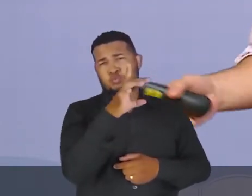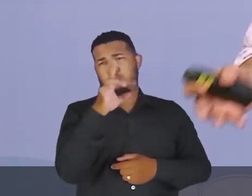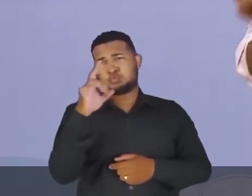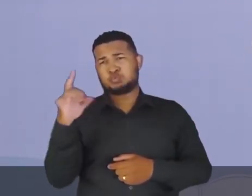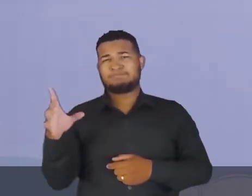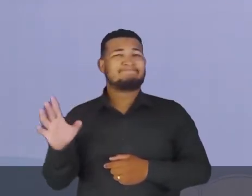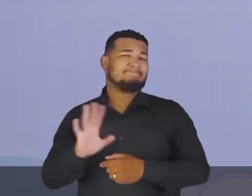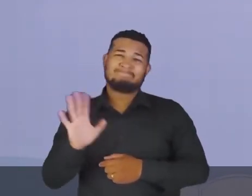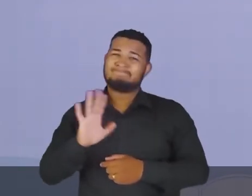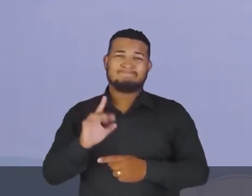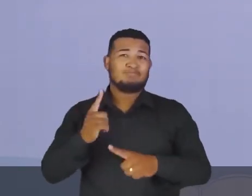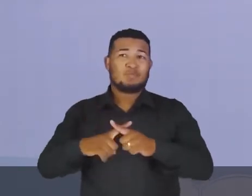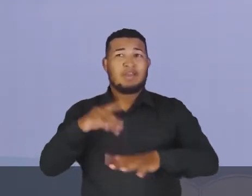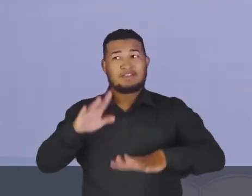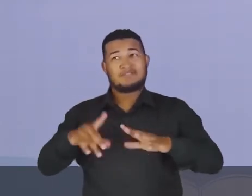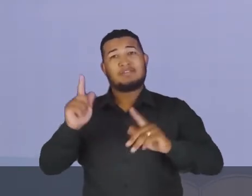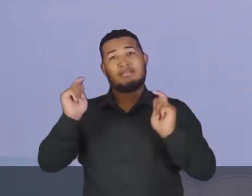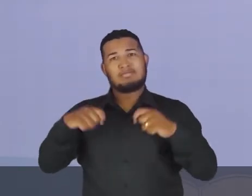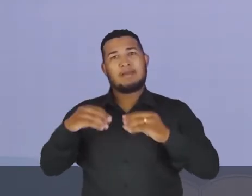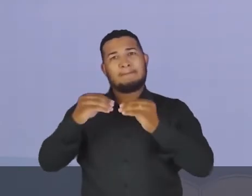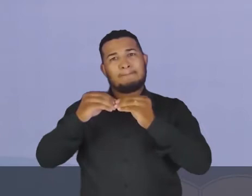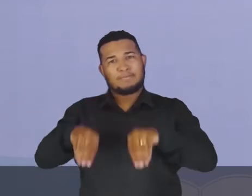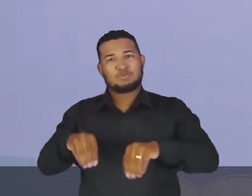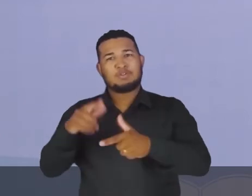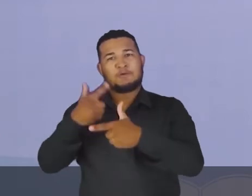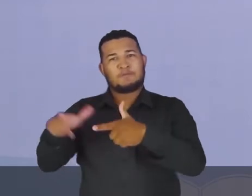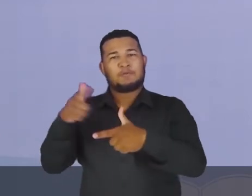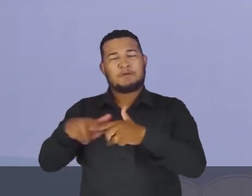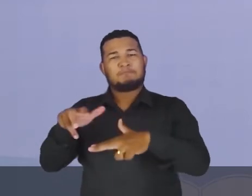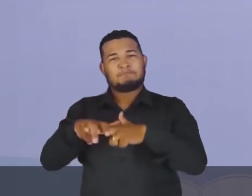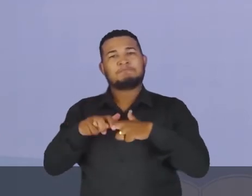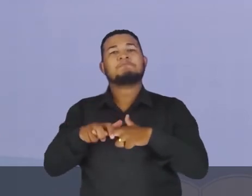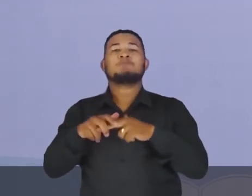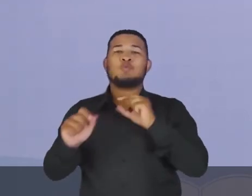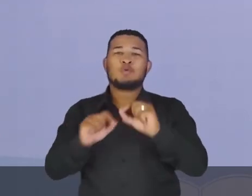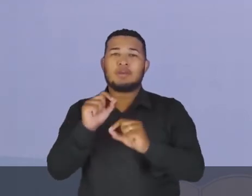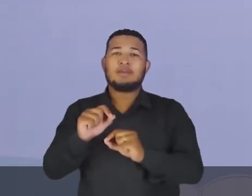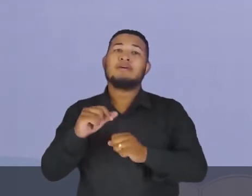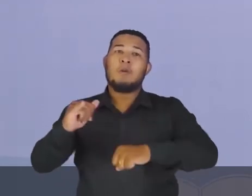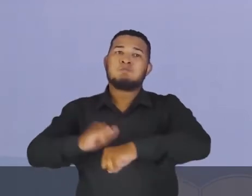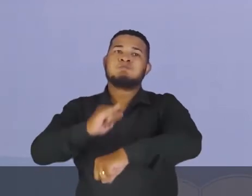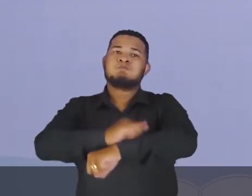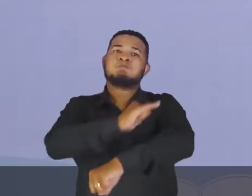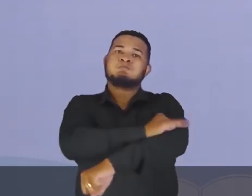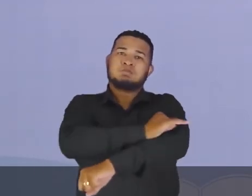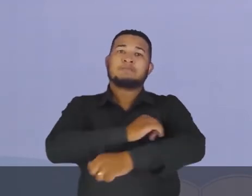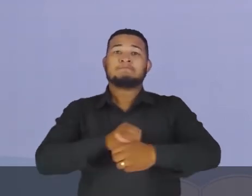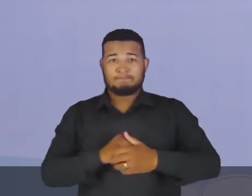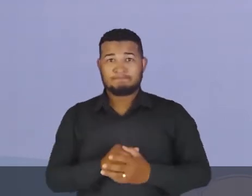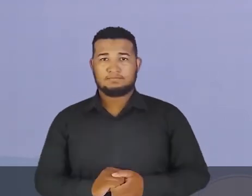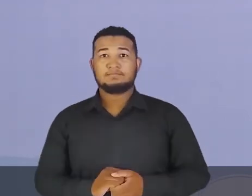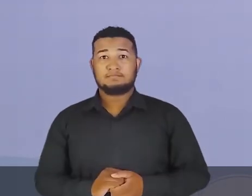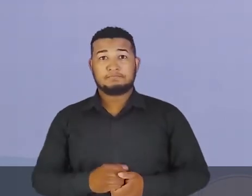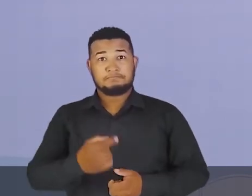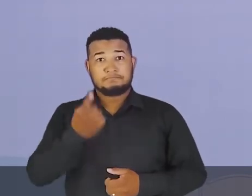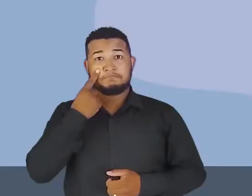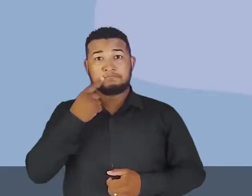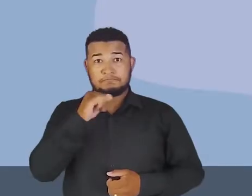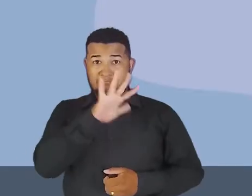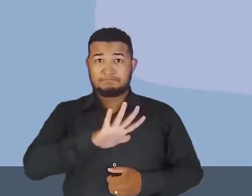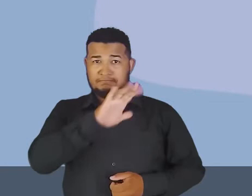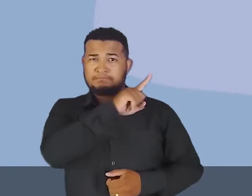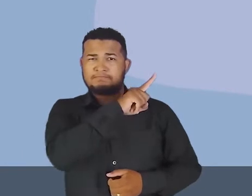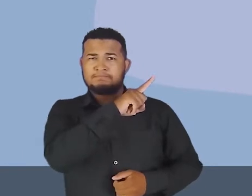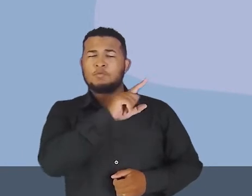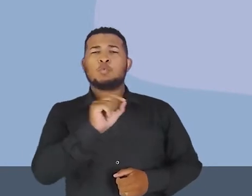grande, porque isso daí pode levar a esse problema diretamente relacionado à obesidade, certo? Acompanhe no slide